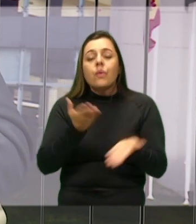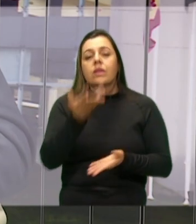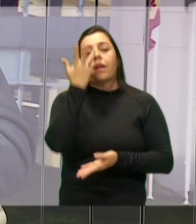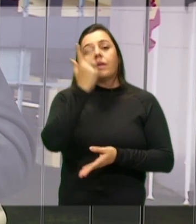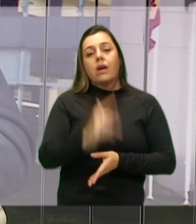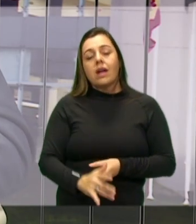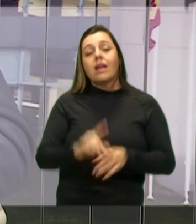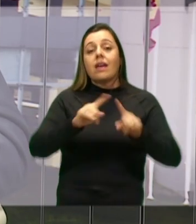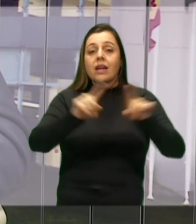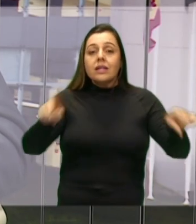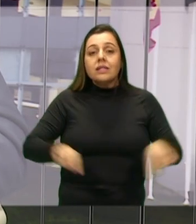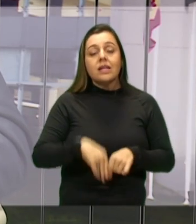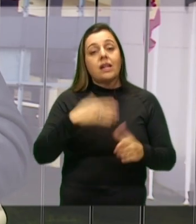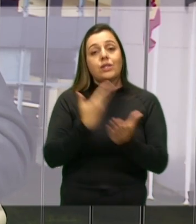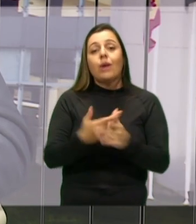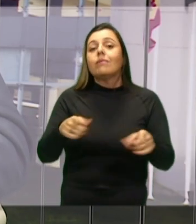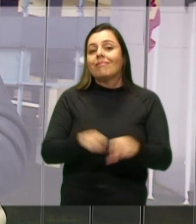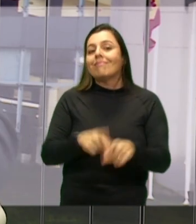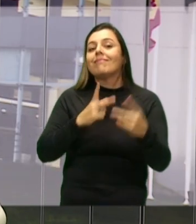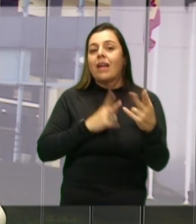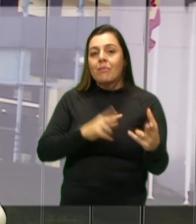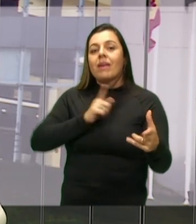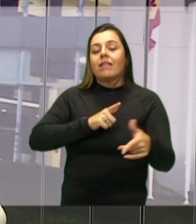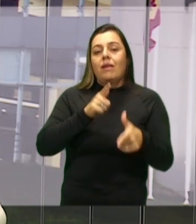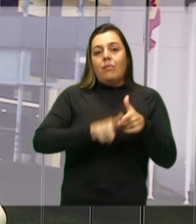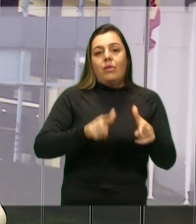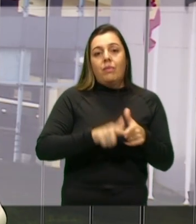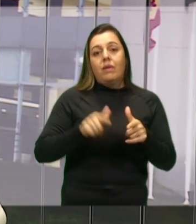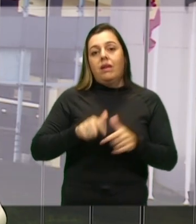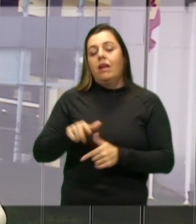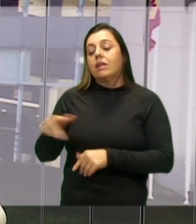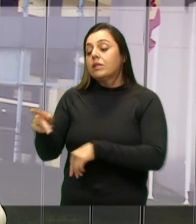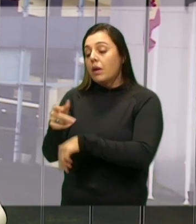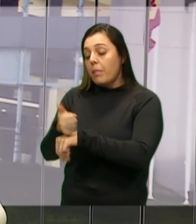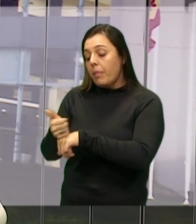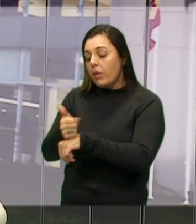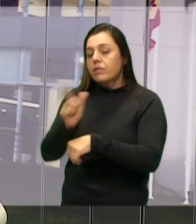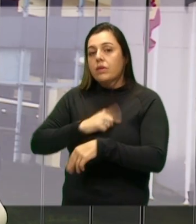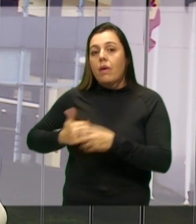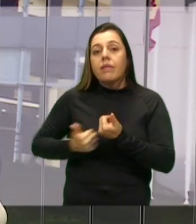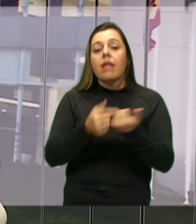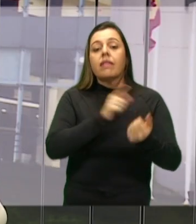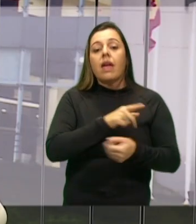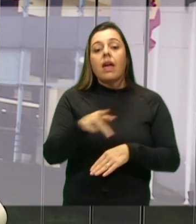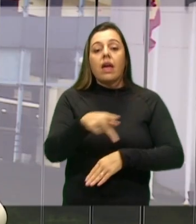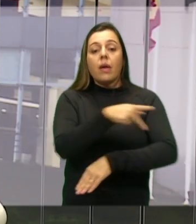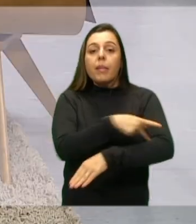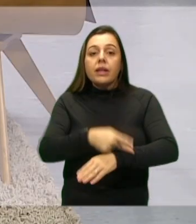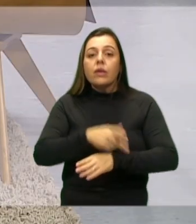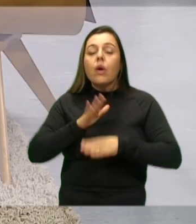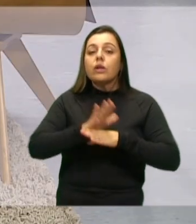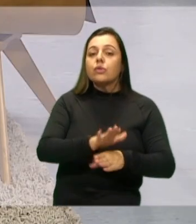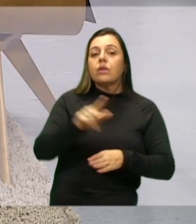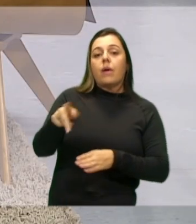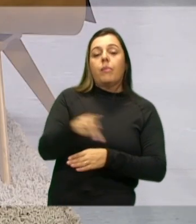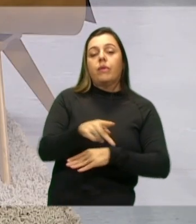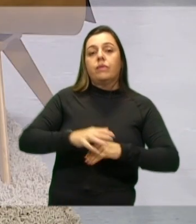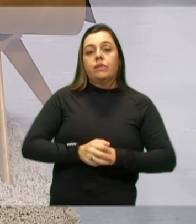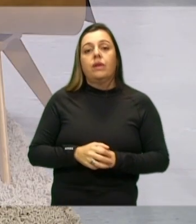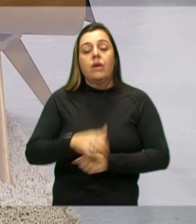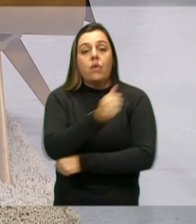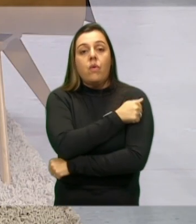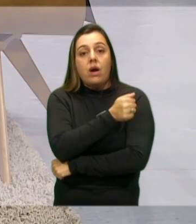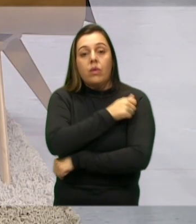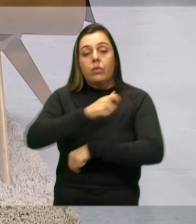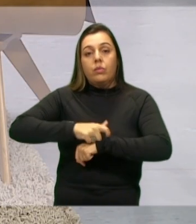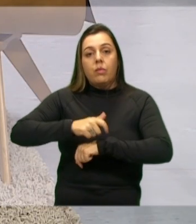criança. E em sala de aula não é diferente. Esse agente de apoio, ele tem toda a questão pedagógica para ajudar o professor e aquele aluno